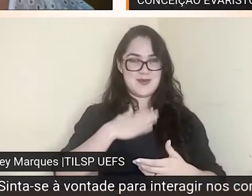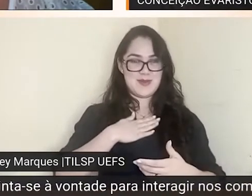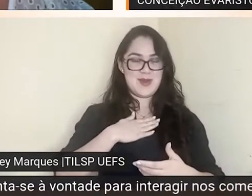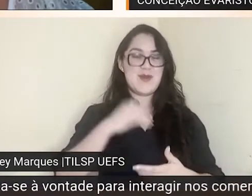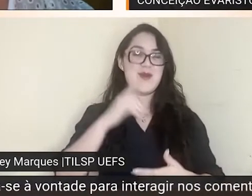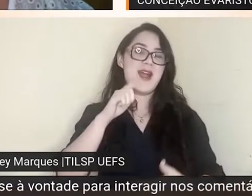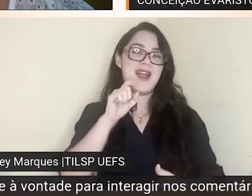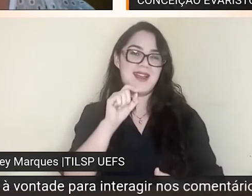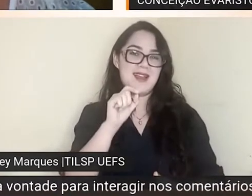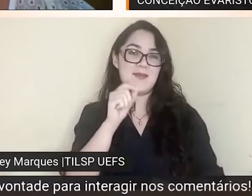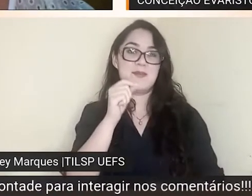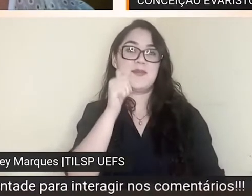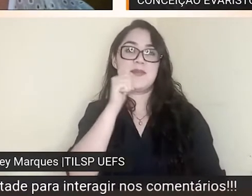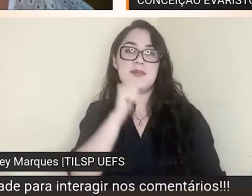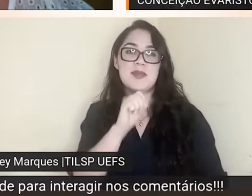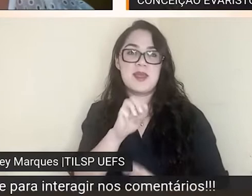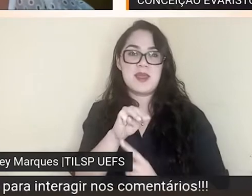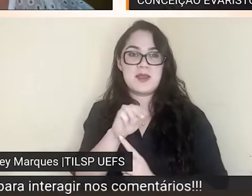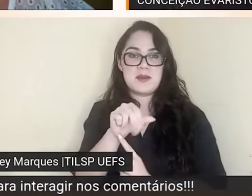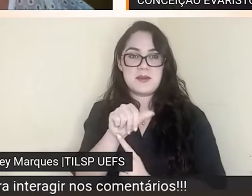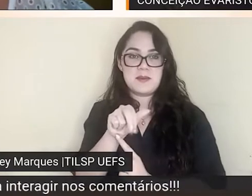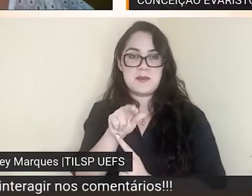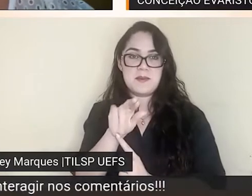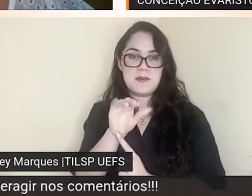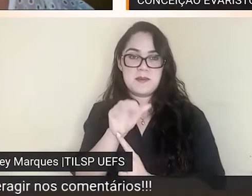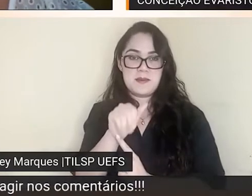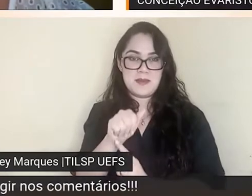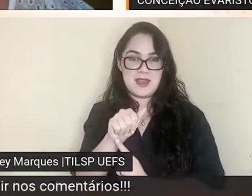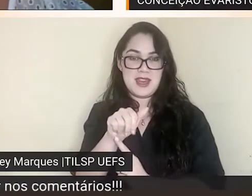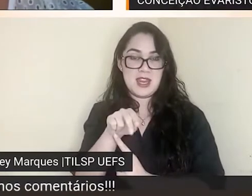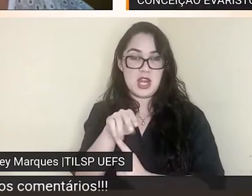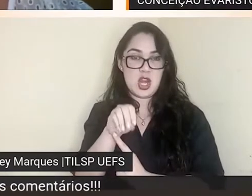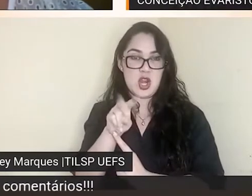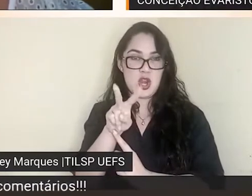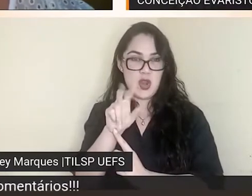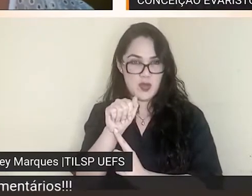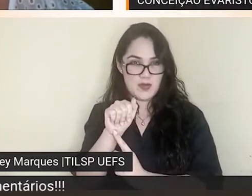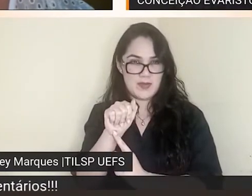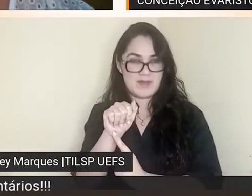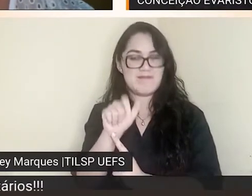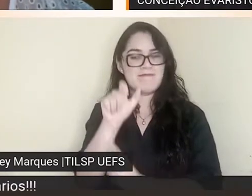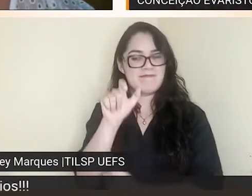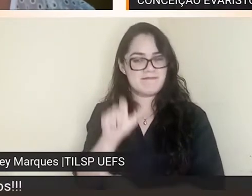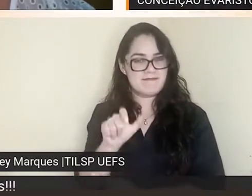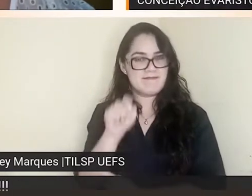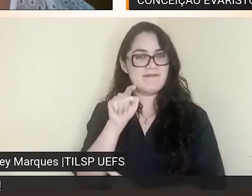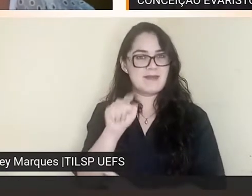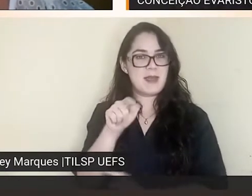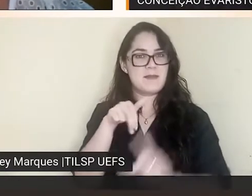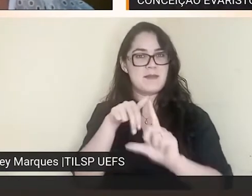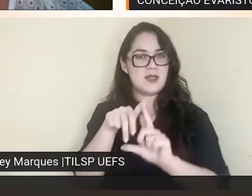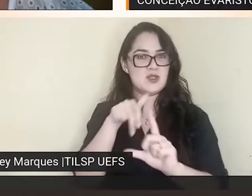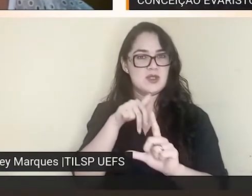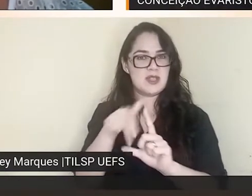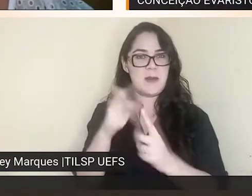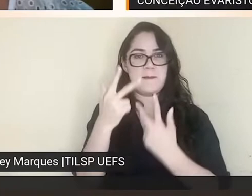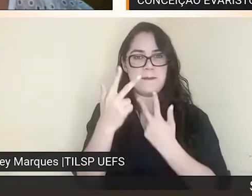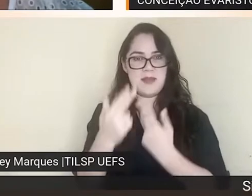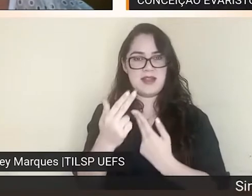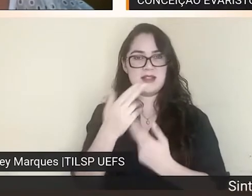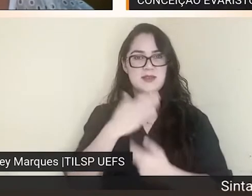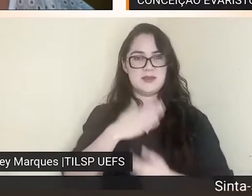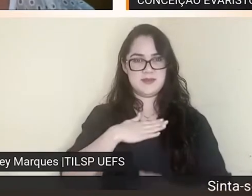Nova. É, quem não há como negar que Maria Nova tem uma parecência muito grande com a autora. Maria